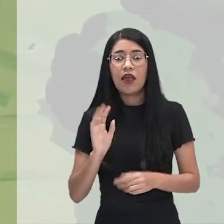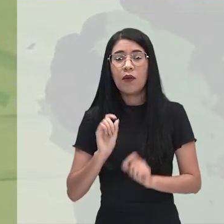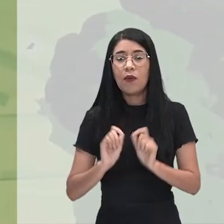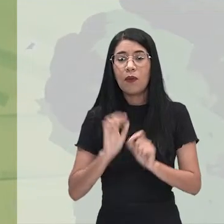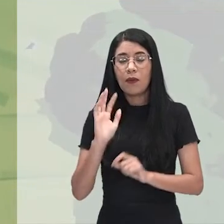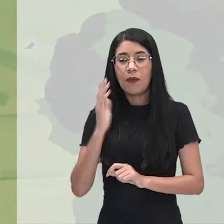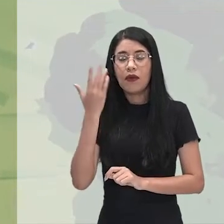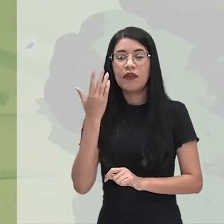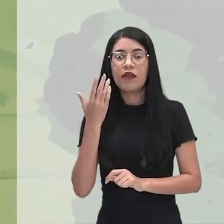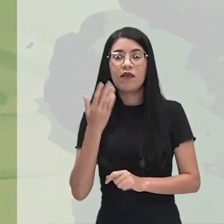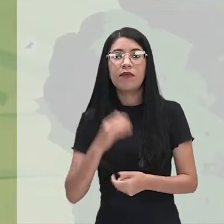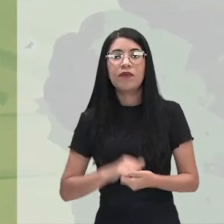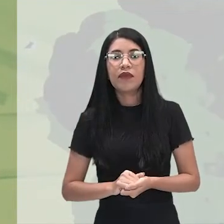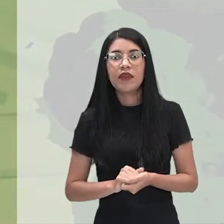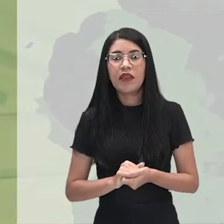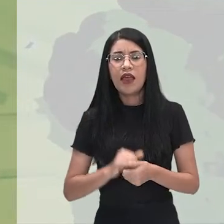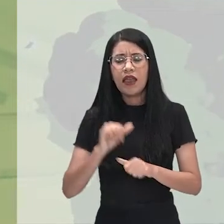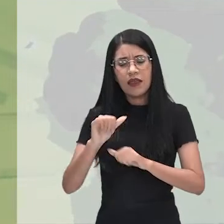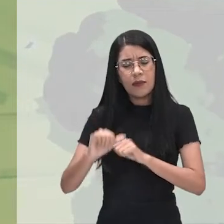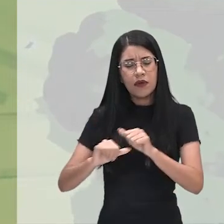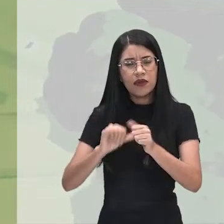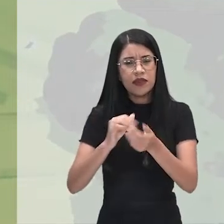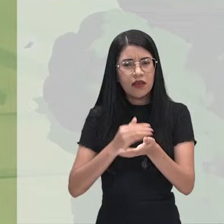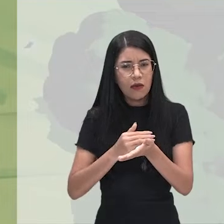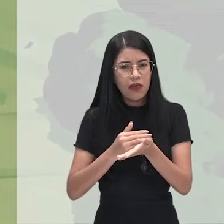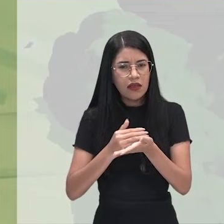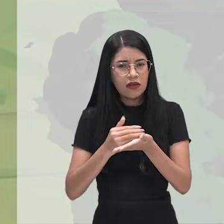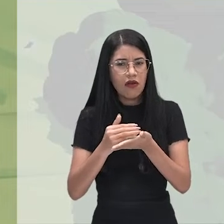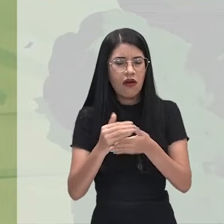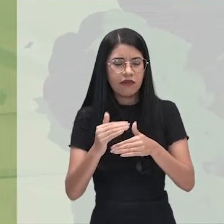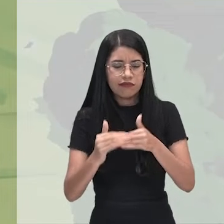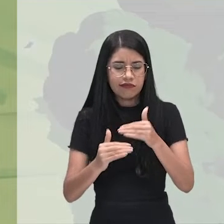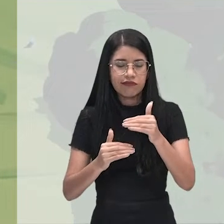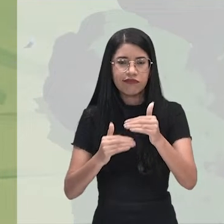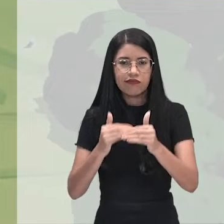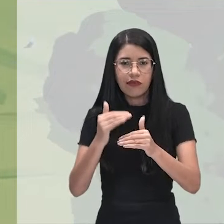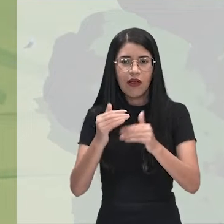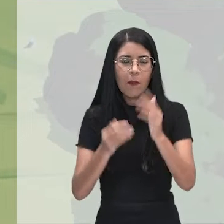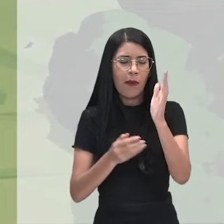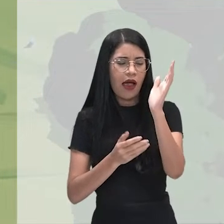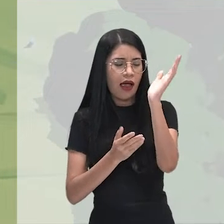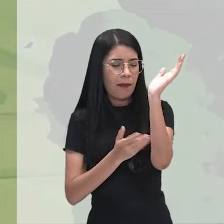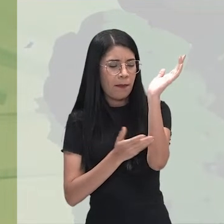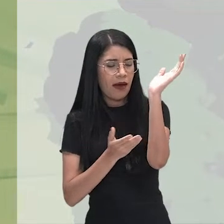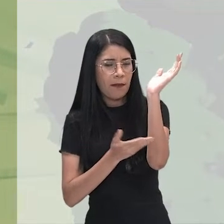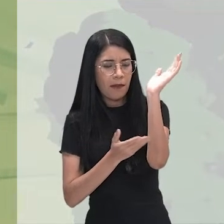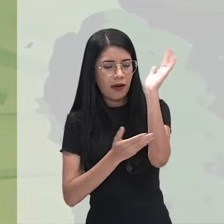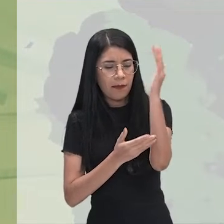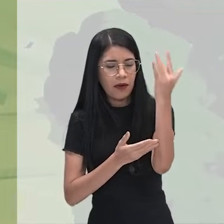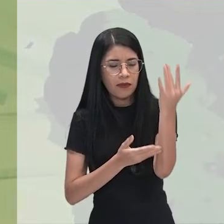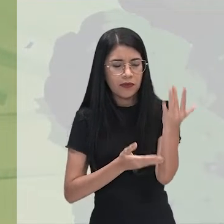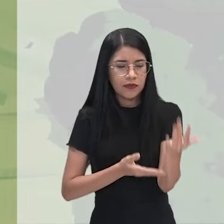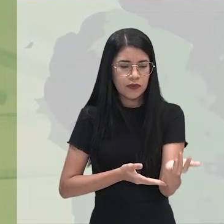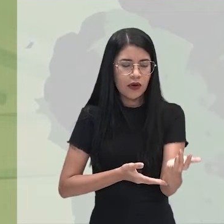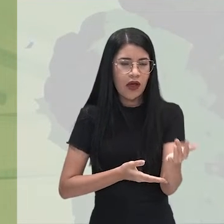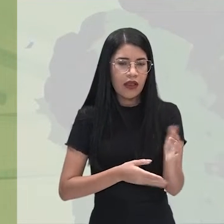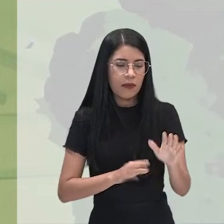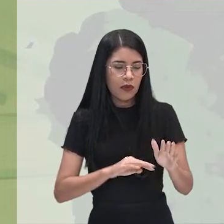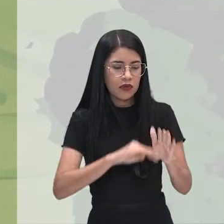capital industrial. E aí a gente tem a inserção de máquinas no processo produtivo e esse espaço do campo ele vai